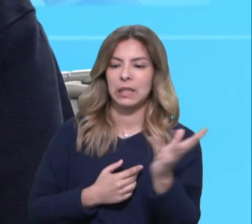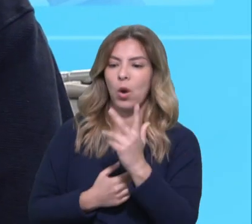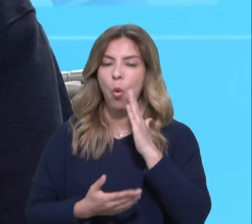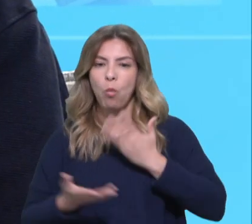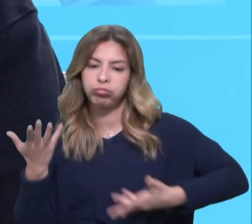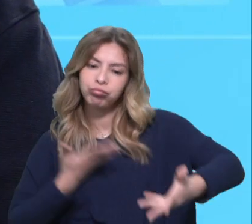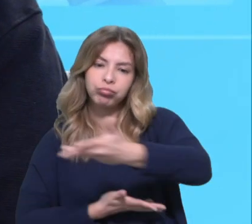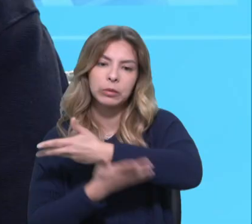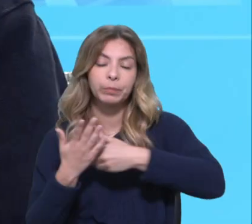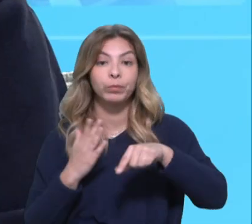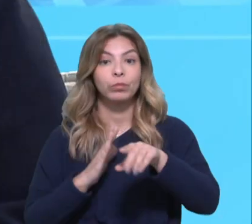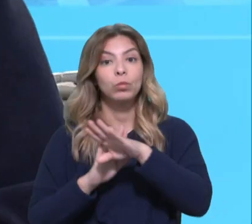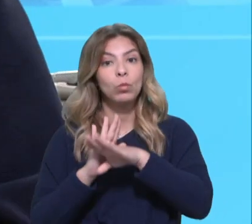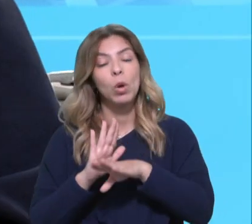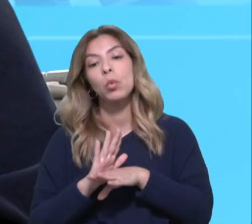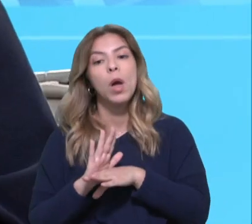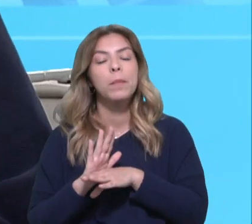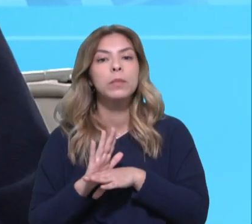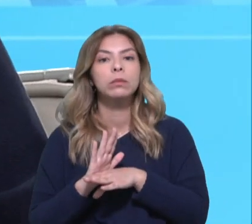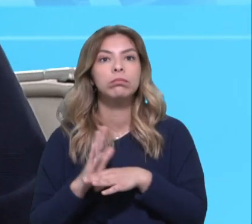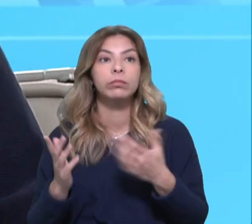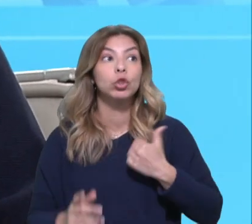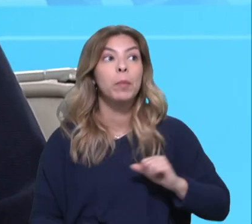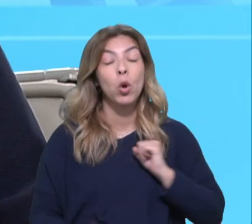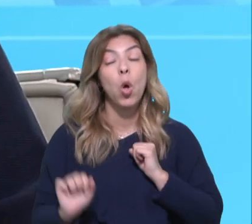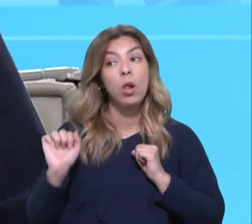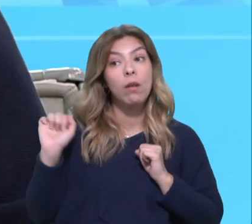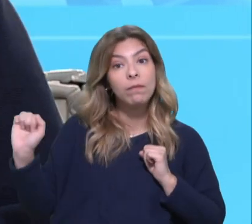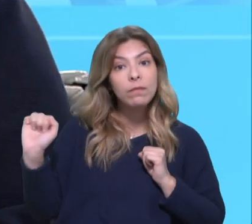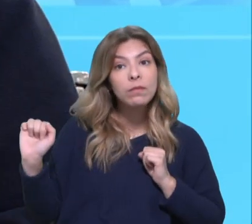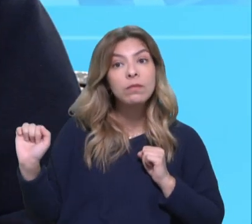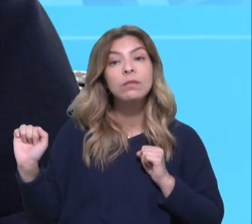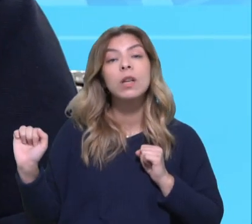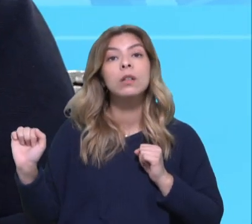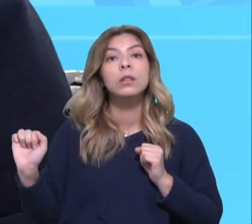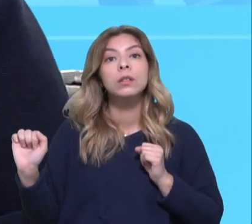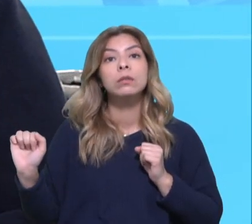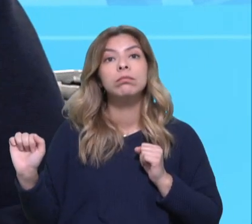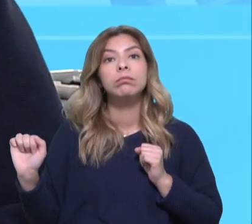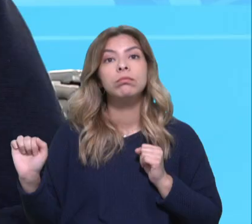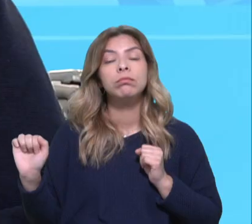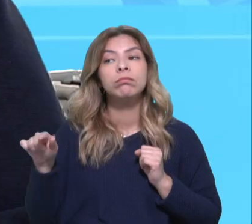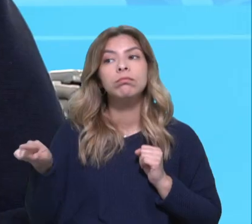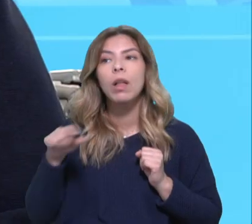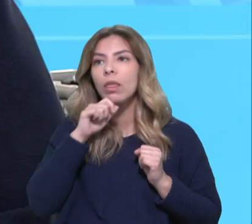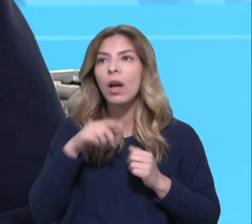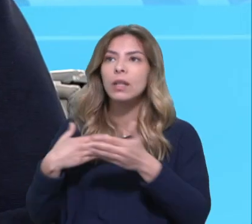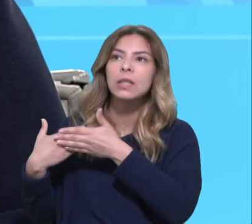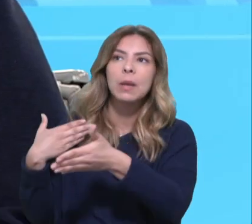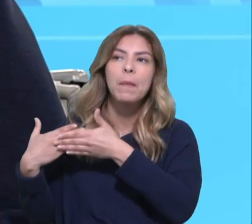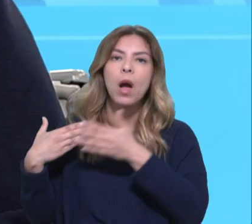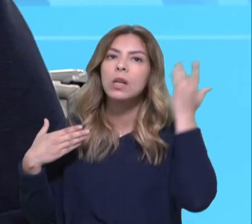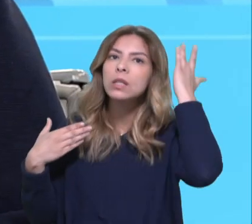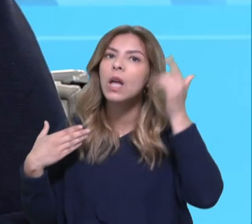programa, digamos que os espanhóis, de alguma forma, fizeram da Semana Santa,